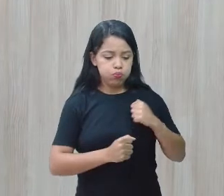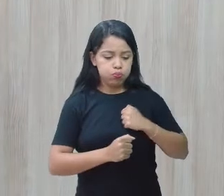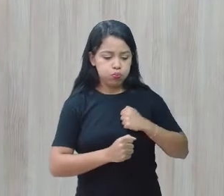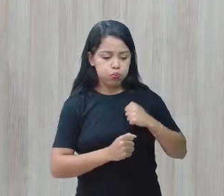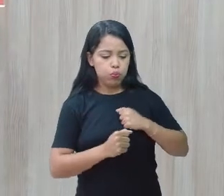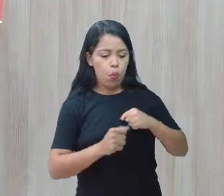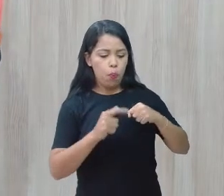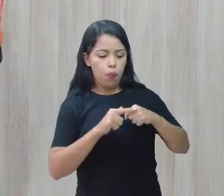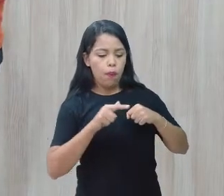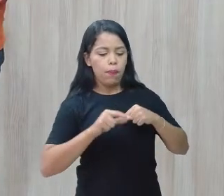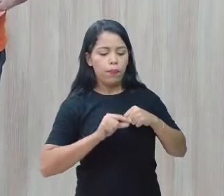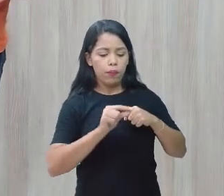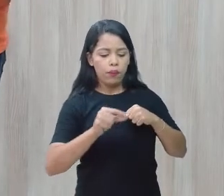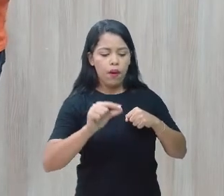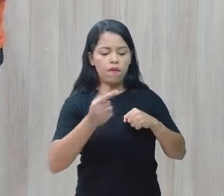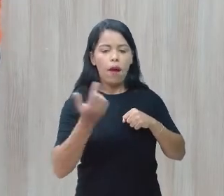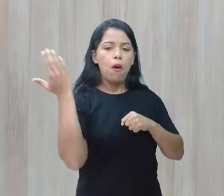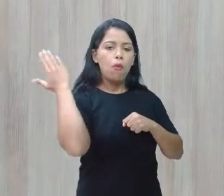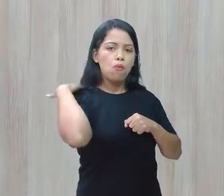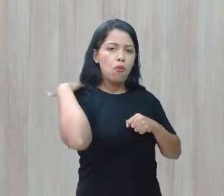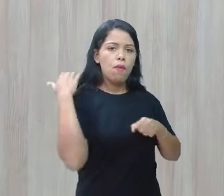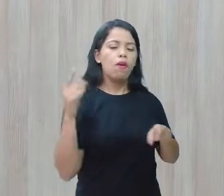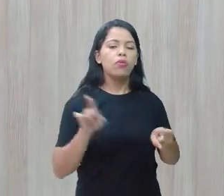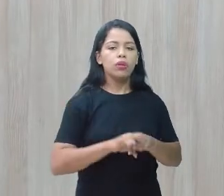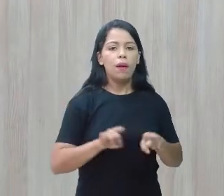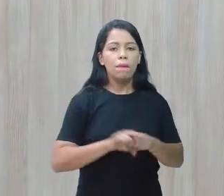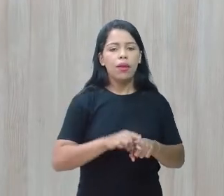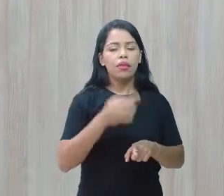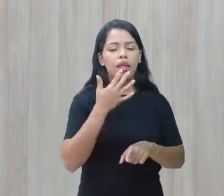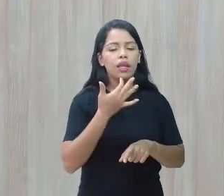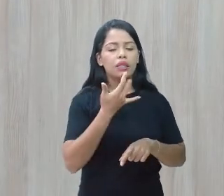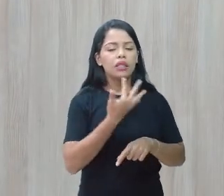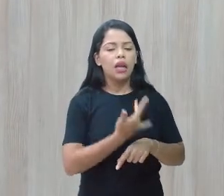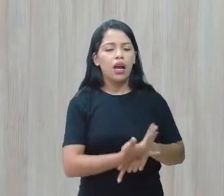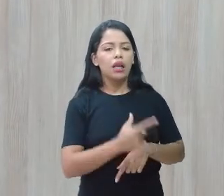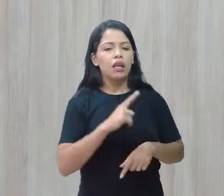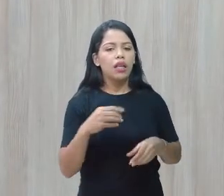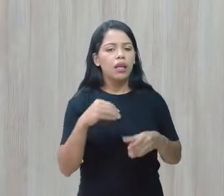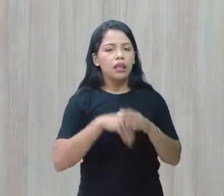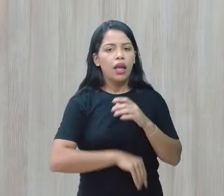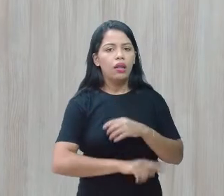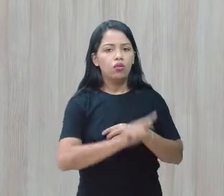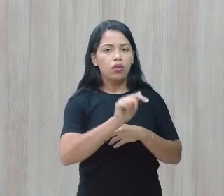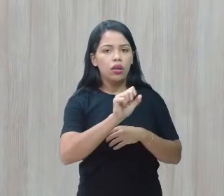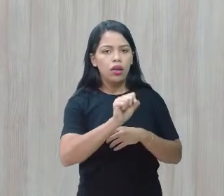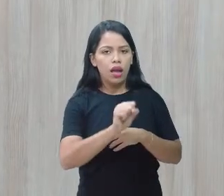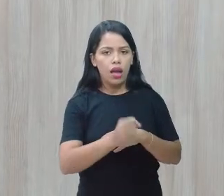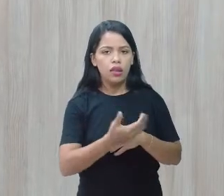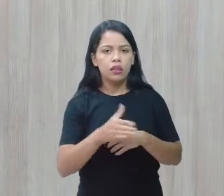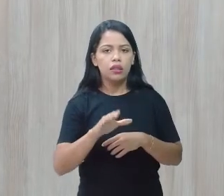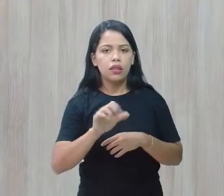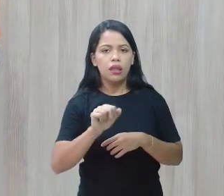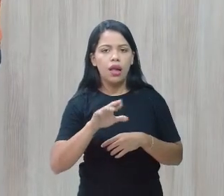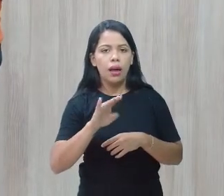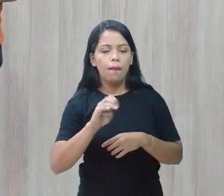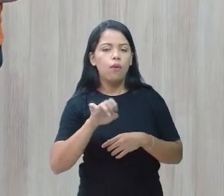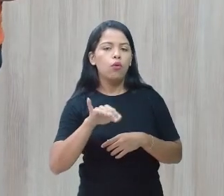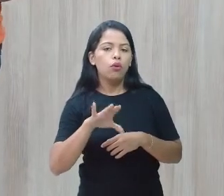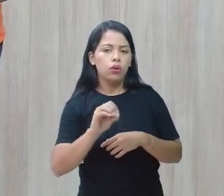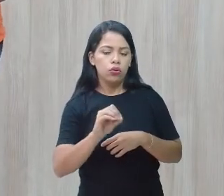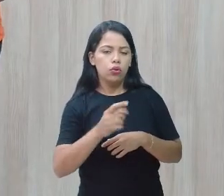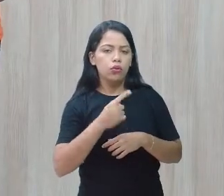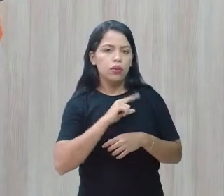lá para o pulmão, que é assunto de hoje, o sangue rico em gás carbônico para ser liberado esse gás carbônico e